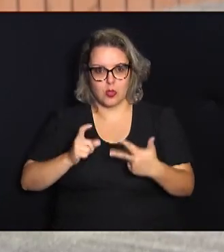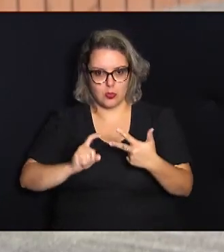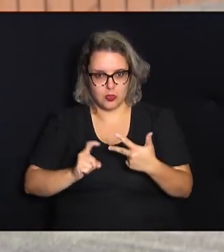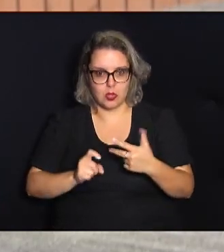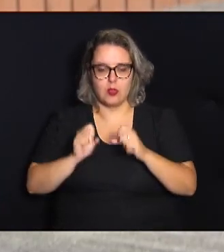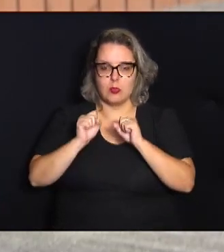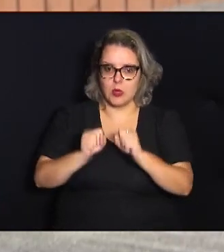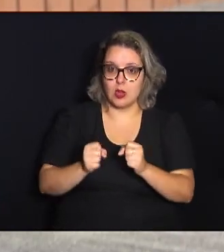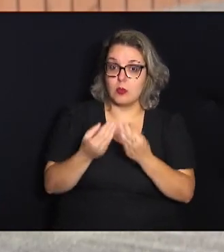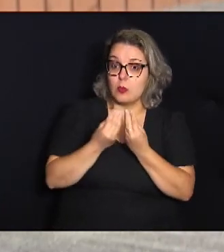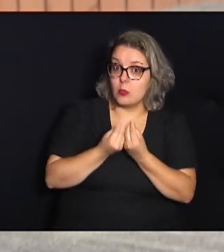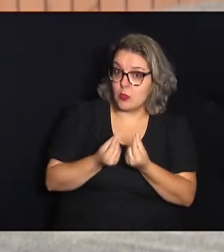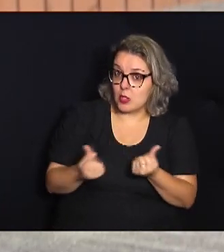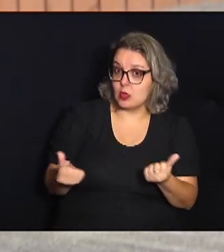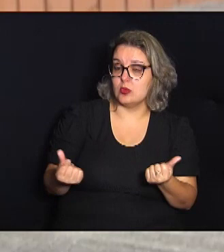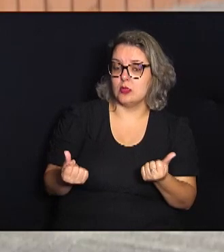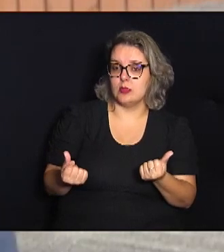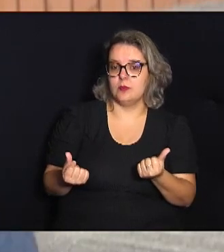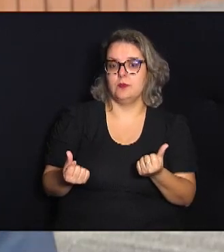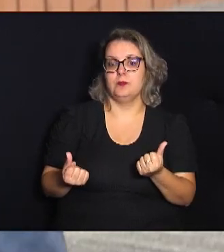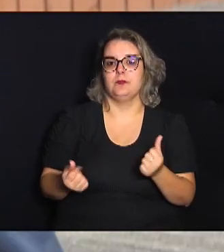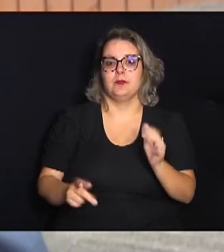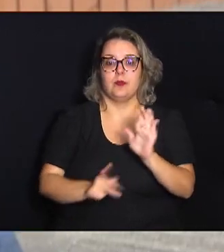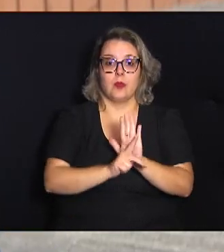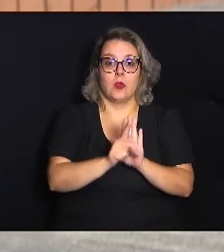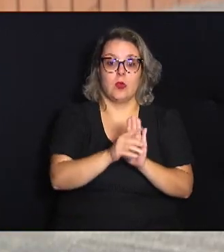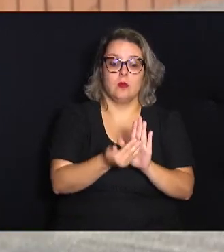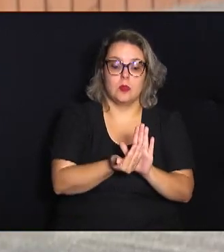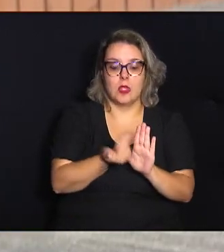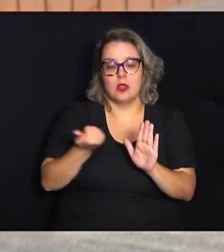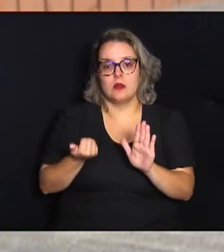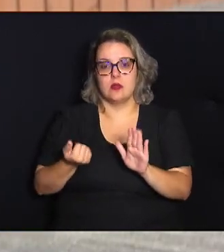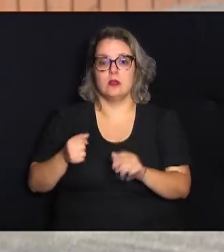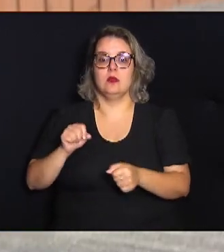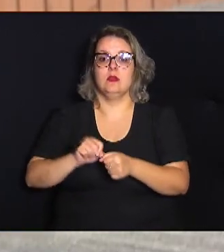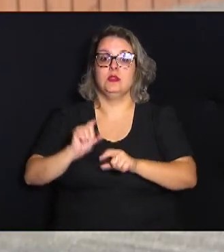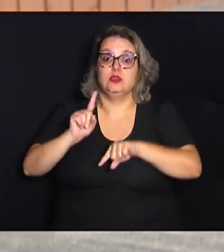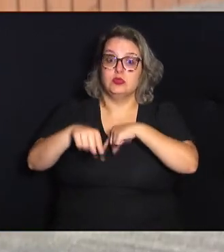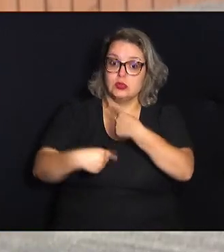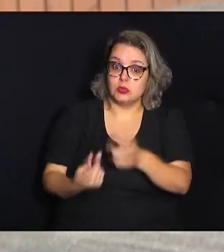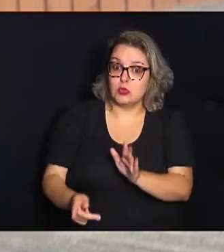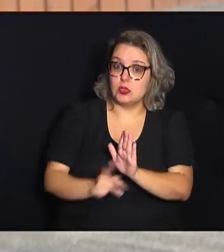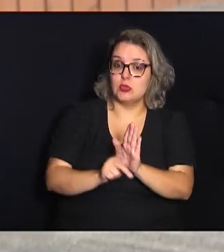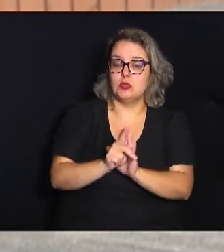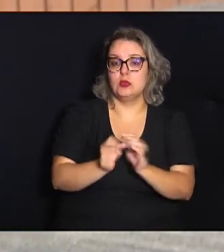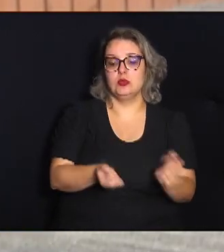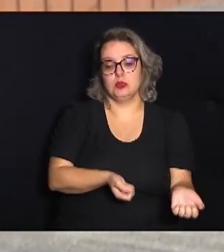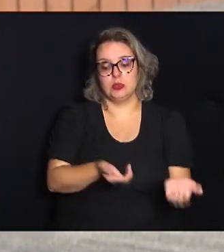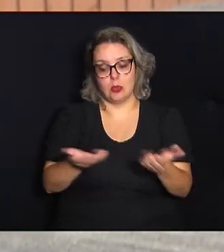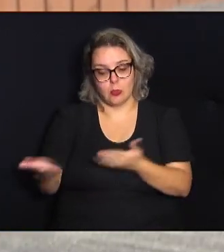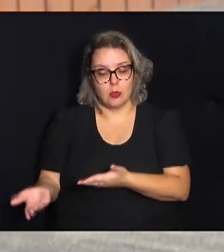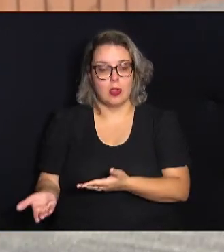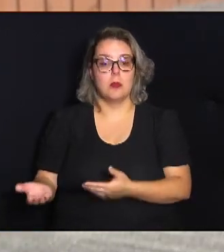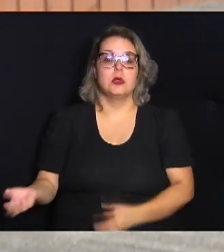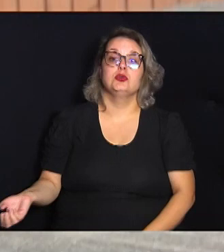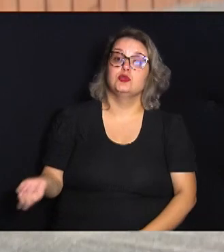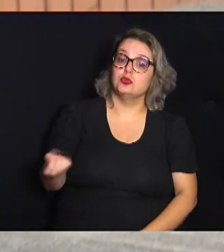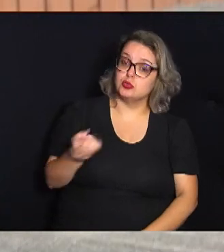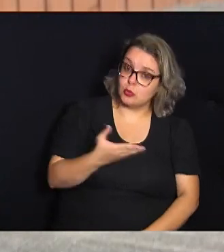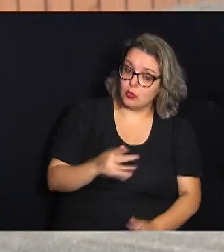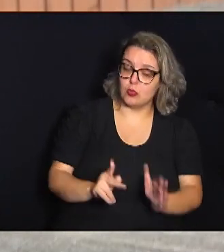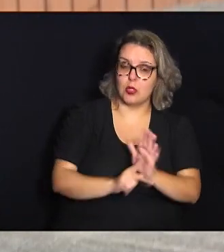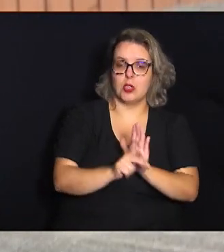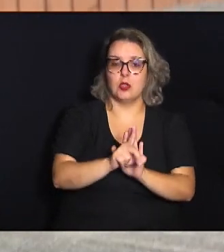pudesse aprimorar. Eu retirei o projeto de pauta, fiz um outro projeto, então estou apresentando um projeto novo. Nós temos uma